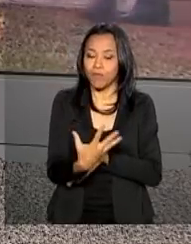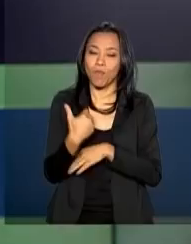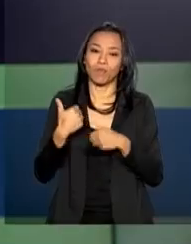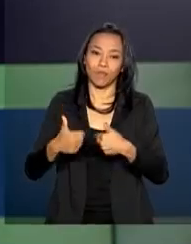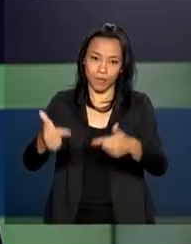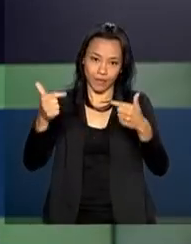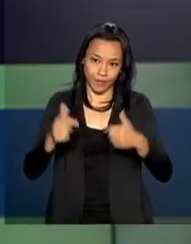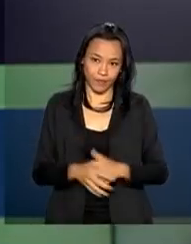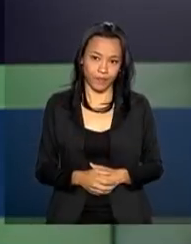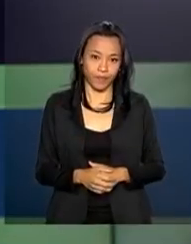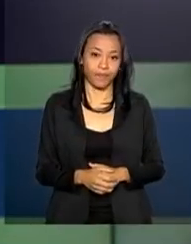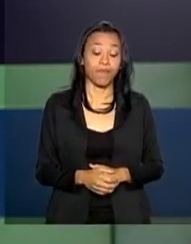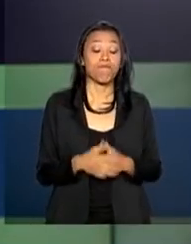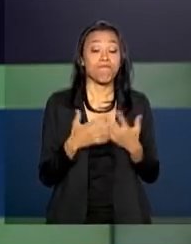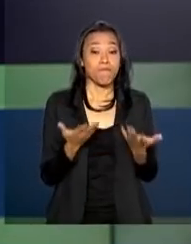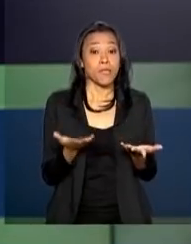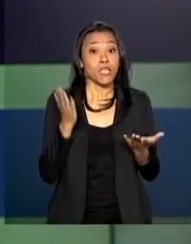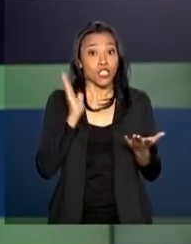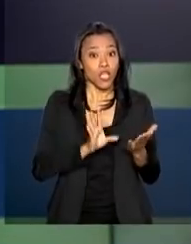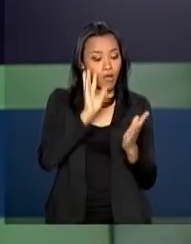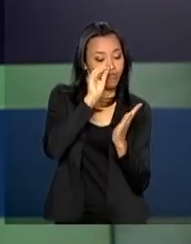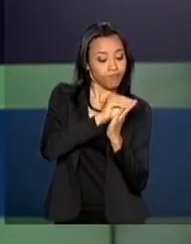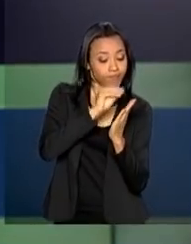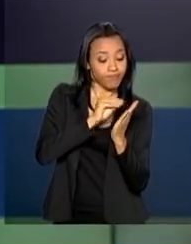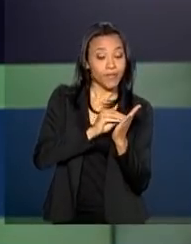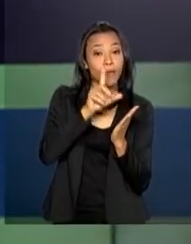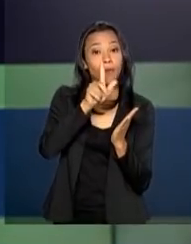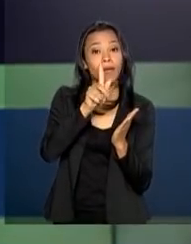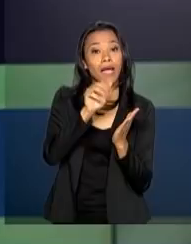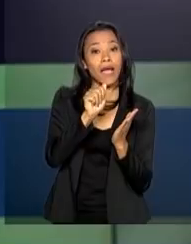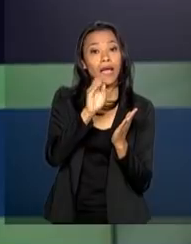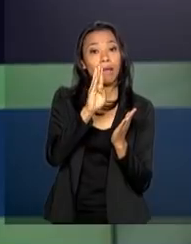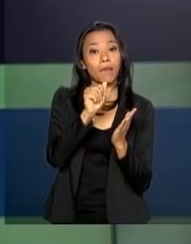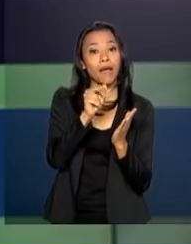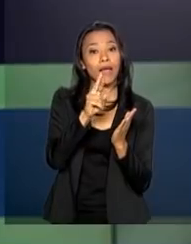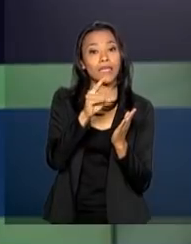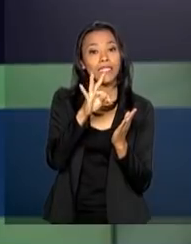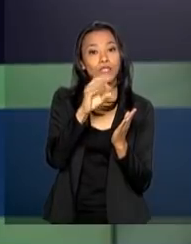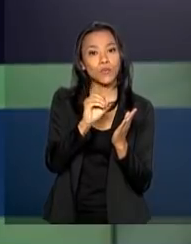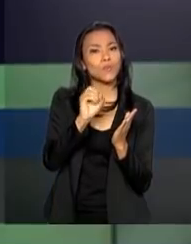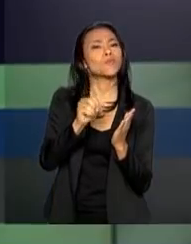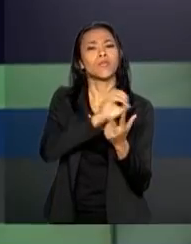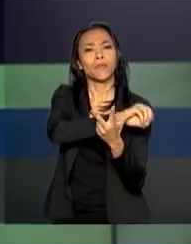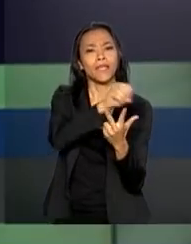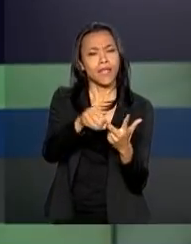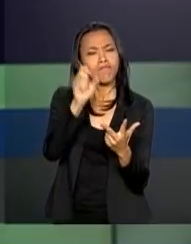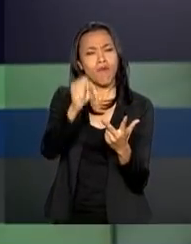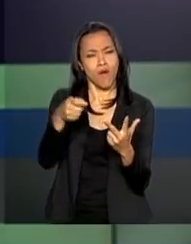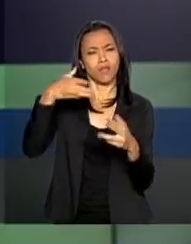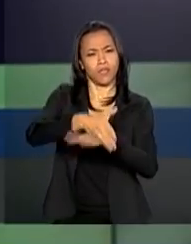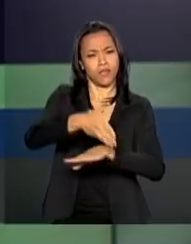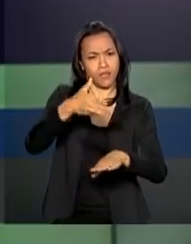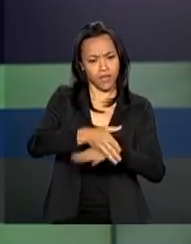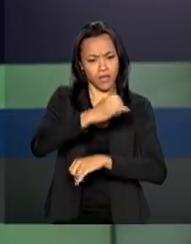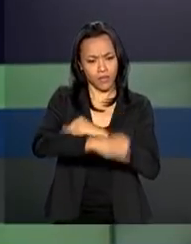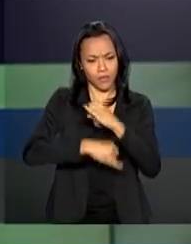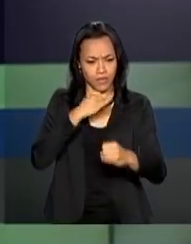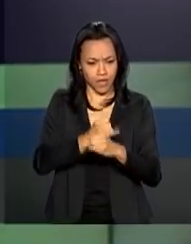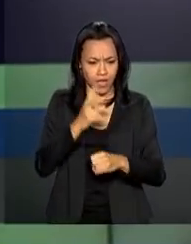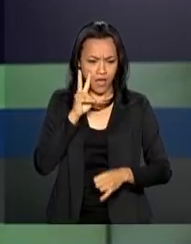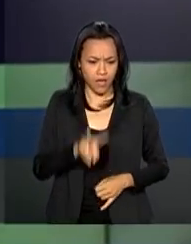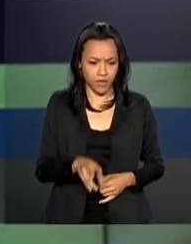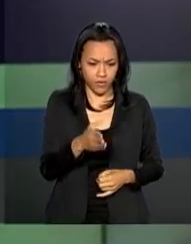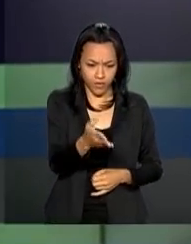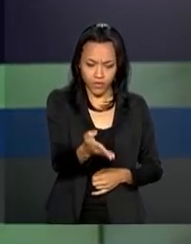você. E olha, saiu o gabarito oficial do Enem 2018. O resultado pode ser acessado no site do INEP. No